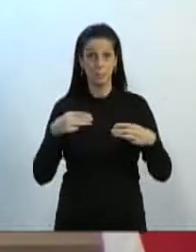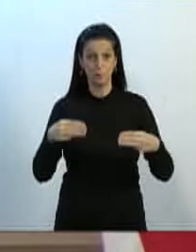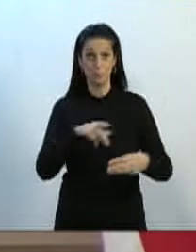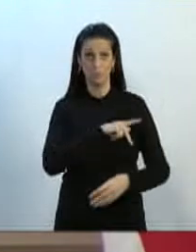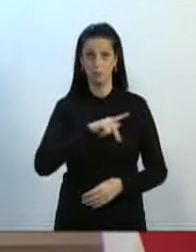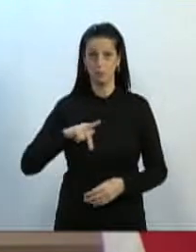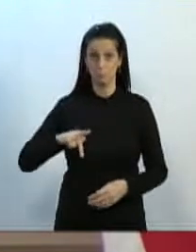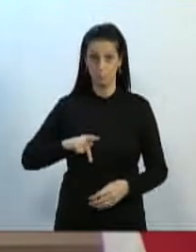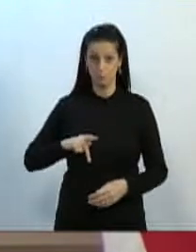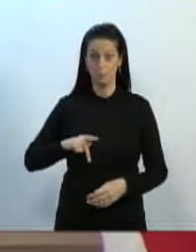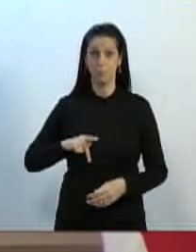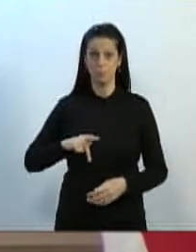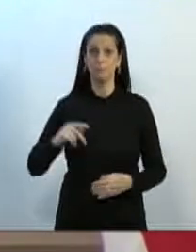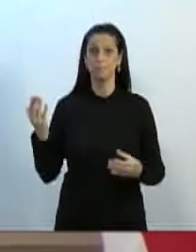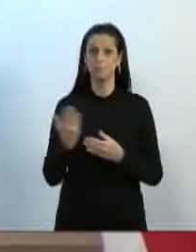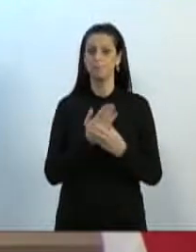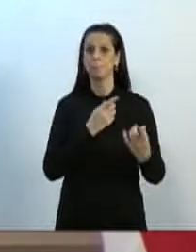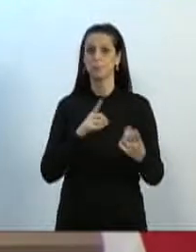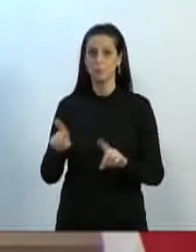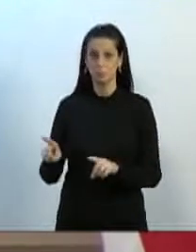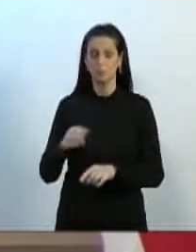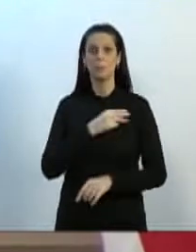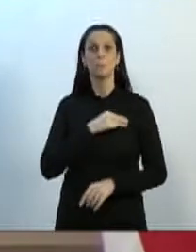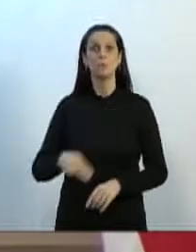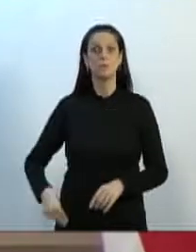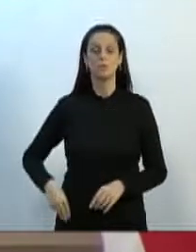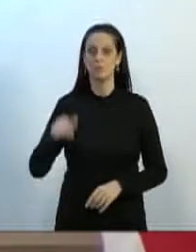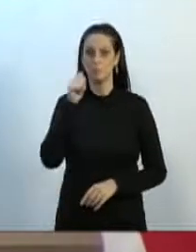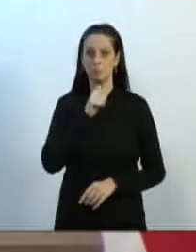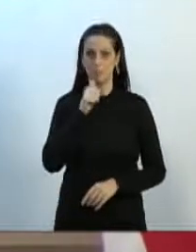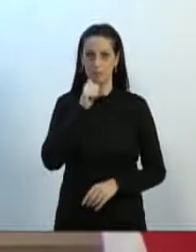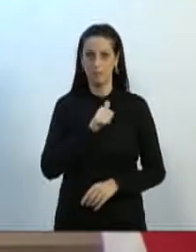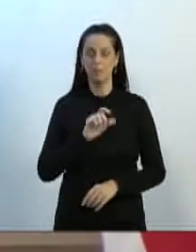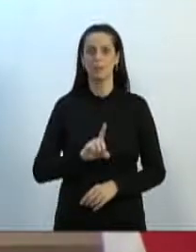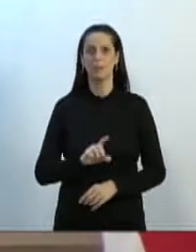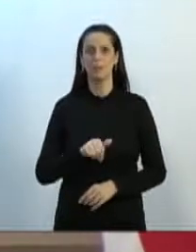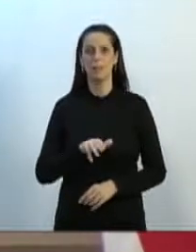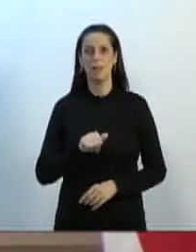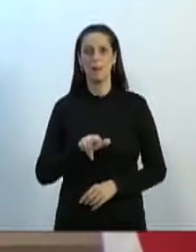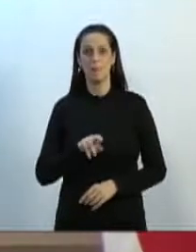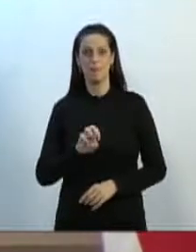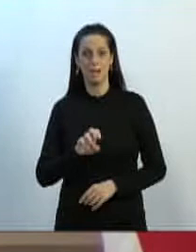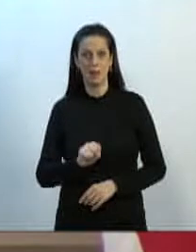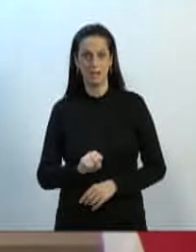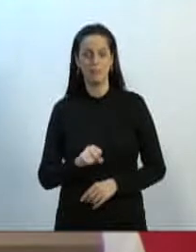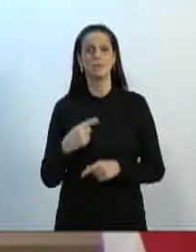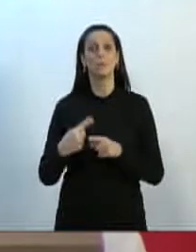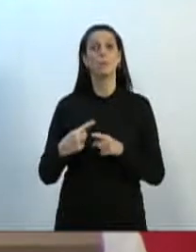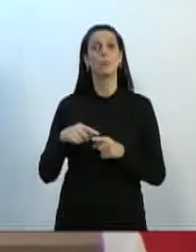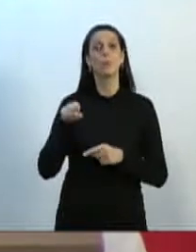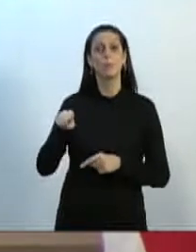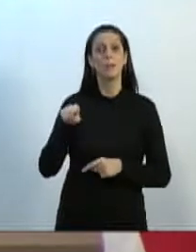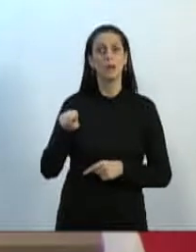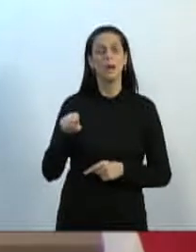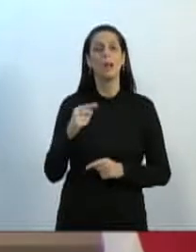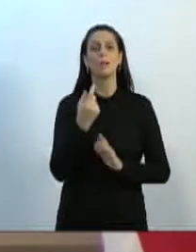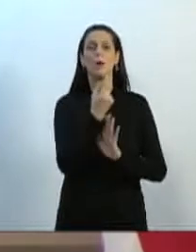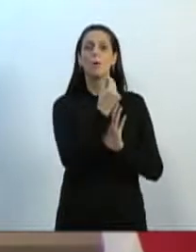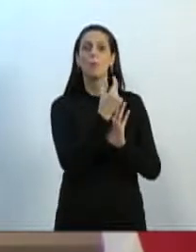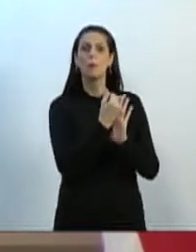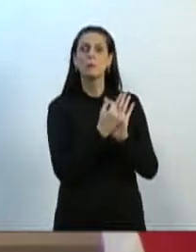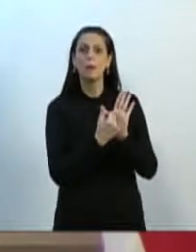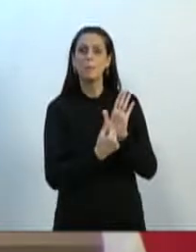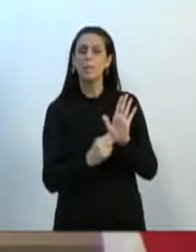abriu um inquérito contra a ministra das Mulheres e dos Direitos Humanos, Damares Alves, por baixa execução do orçamento.